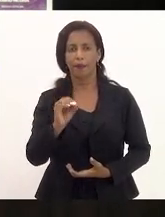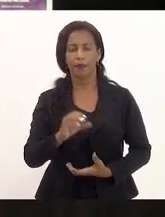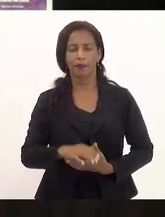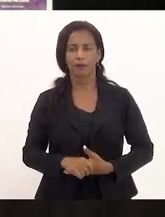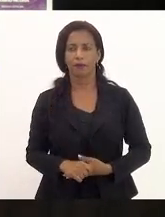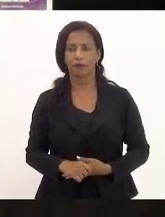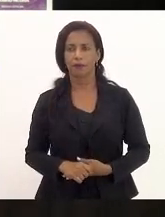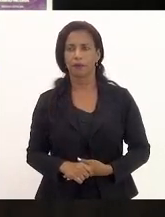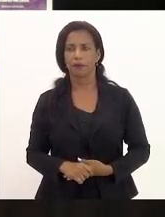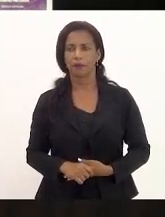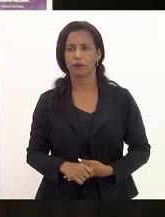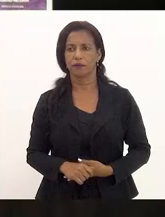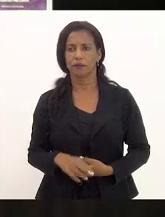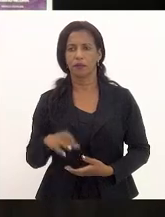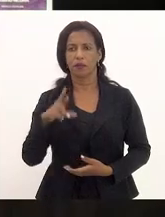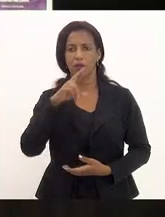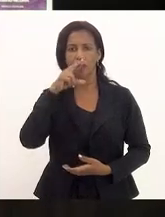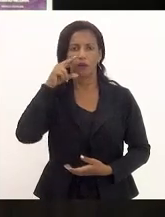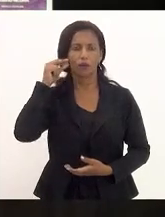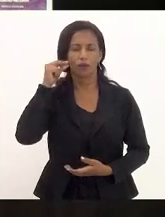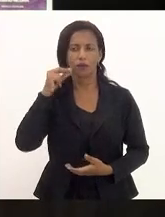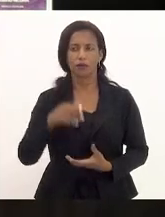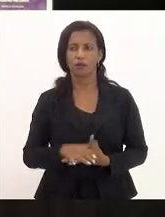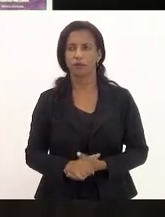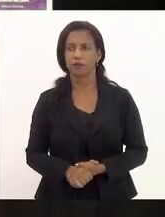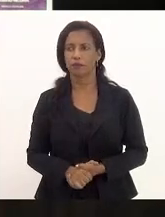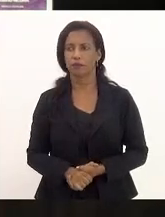Deputado Pedro Ricardo. Deputado Rosenberg Reis.